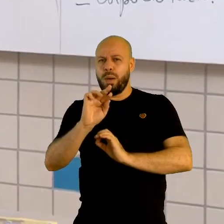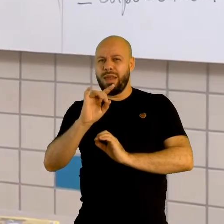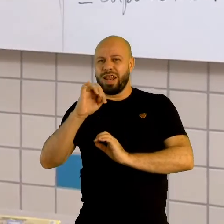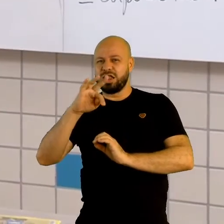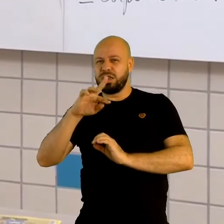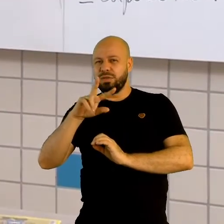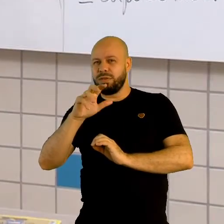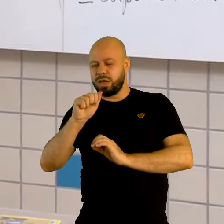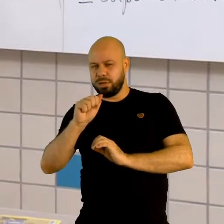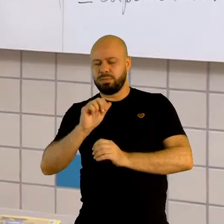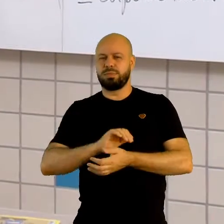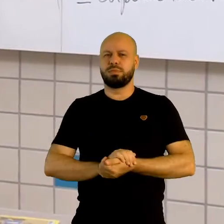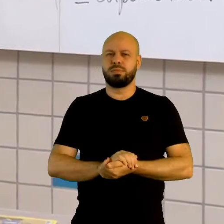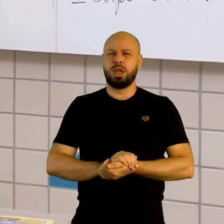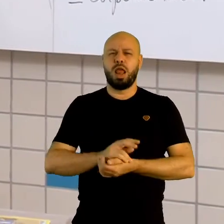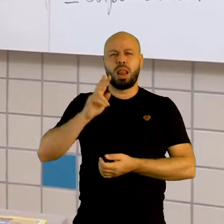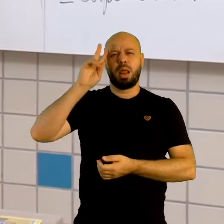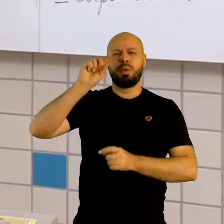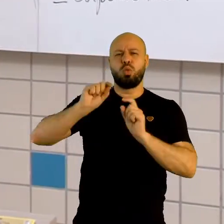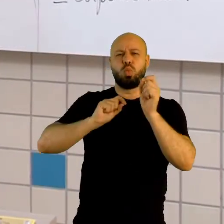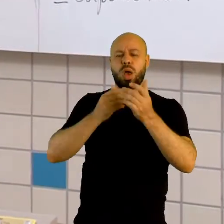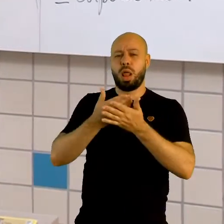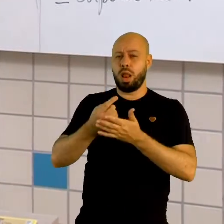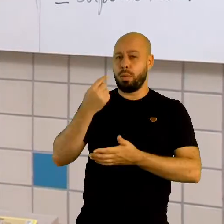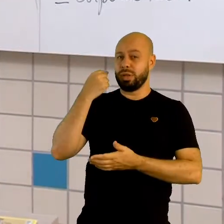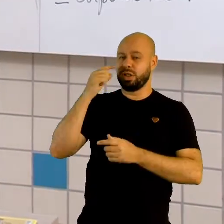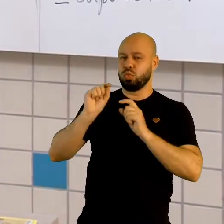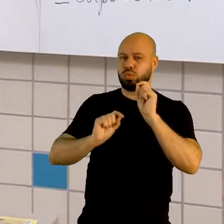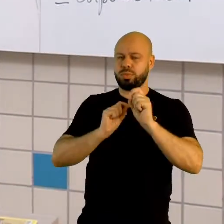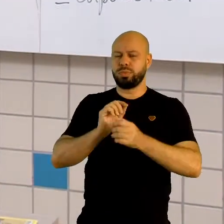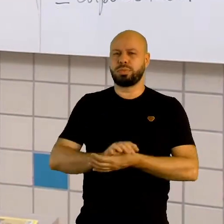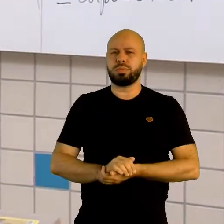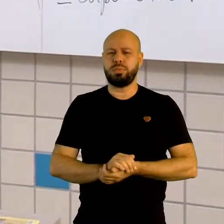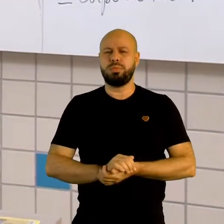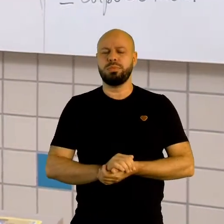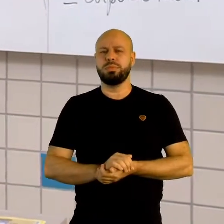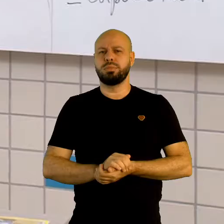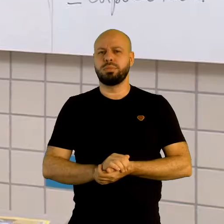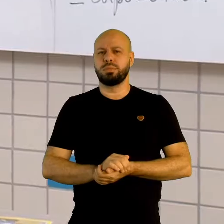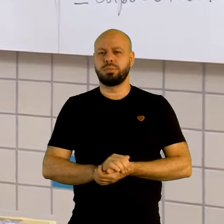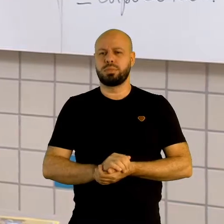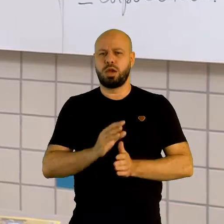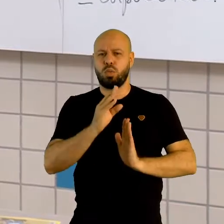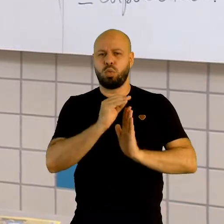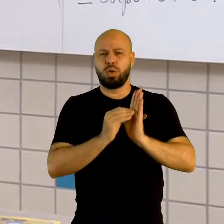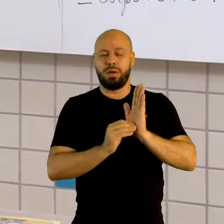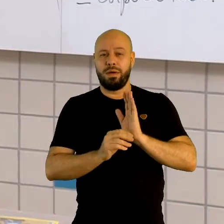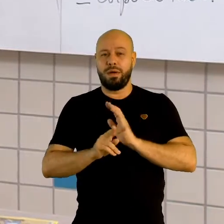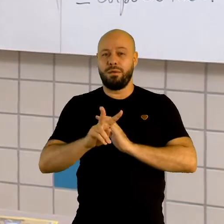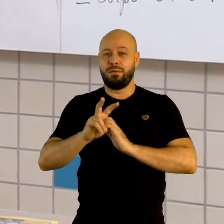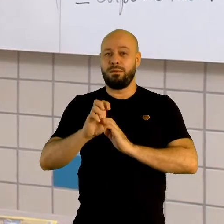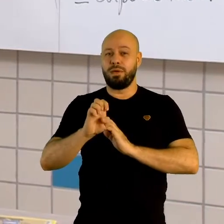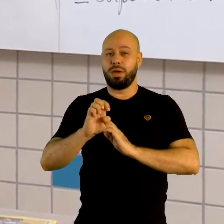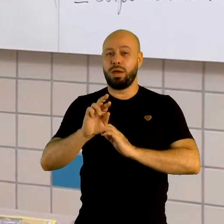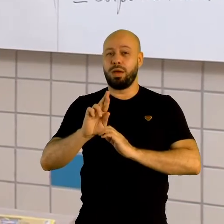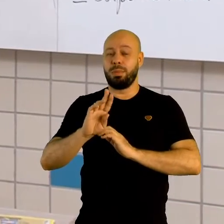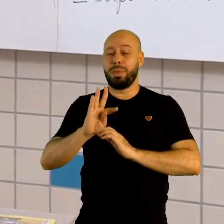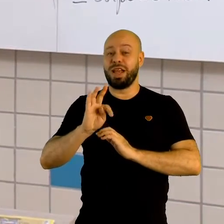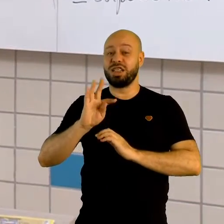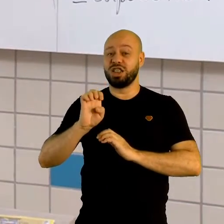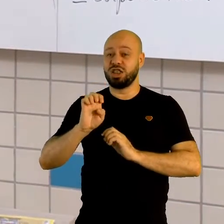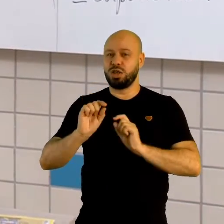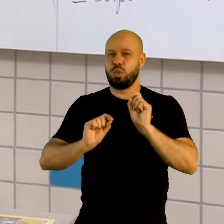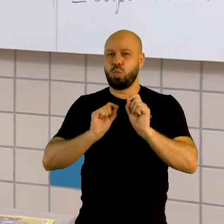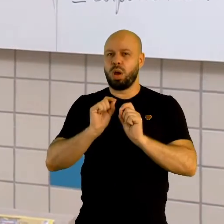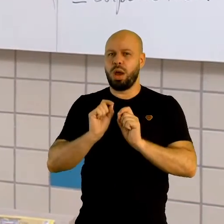o que nós vimos na nossa última teleaula. Nós trabalhamos o quê? Nós trabalhamos verbete de dicionário. O que é verbete de dicionário?